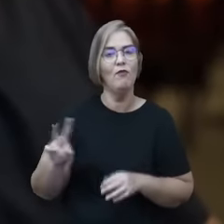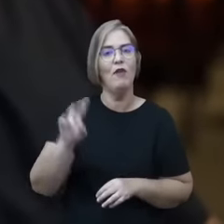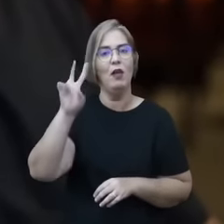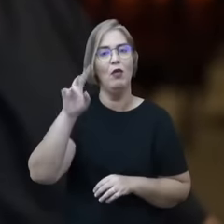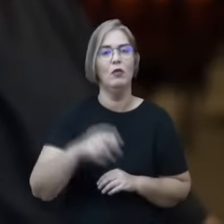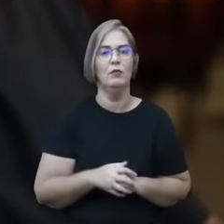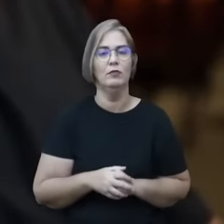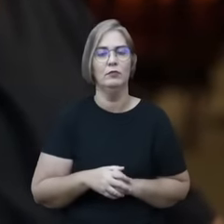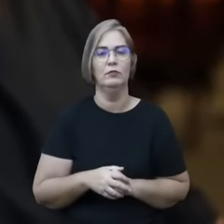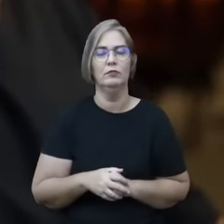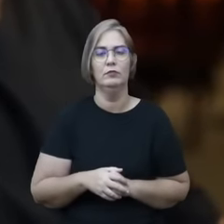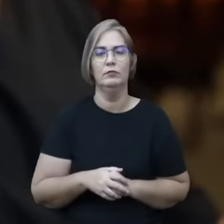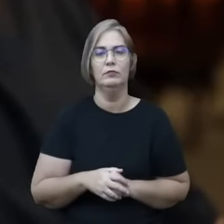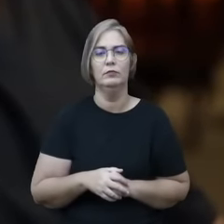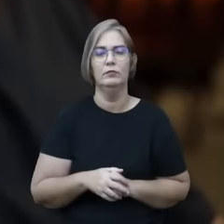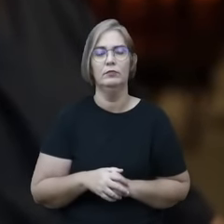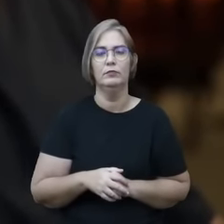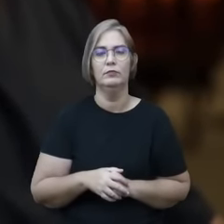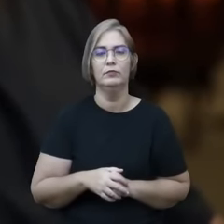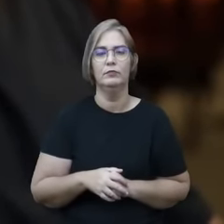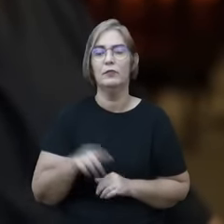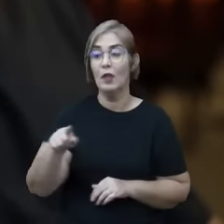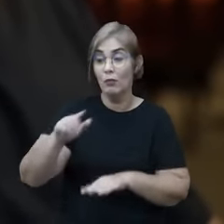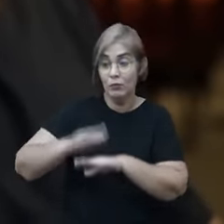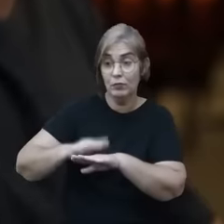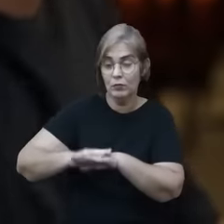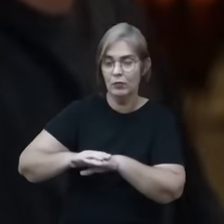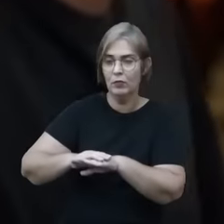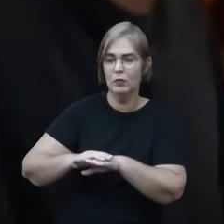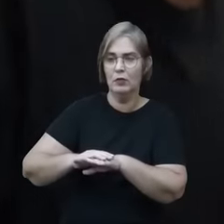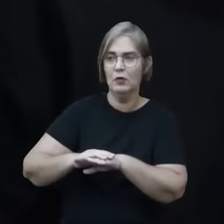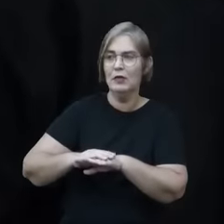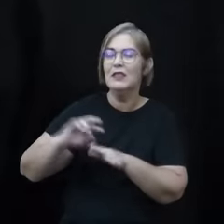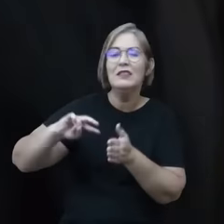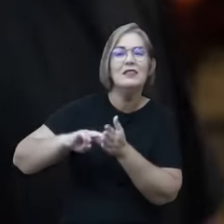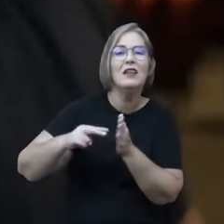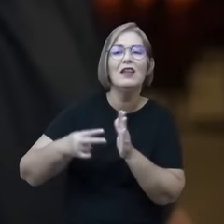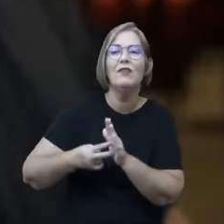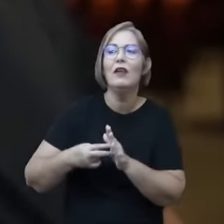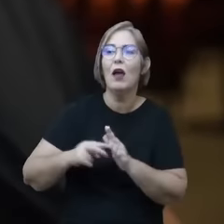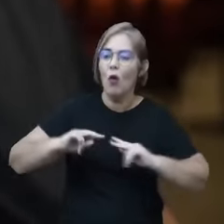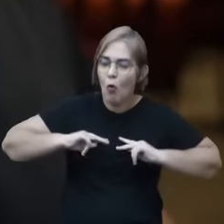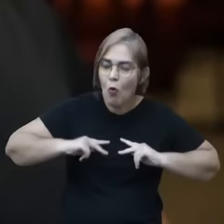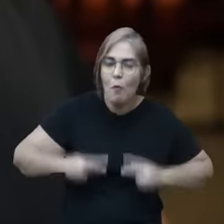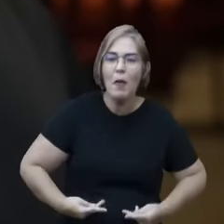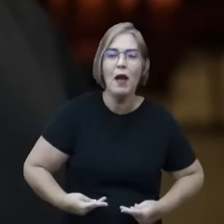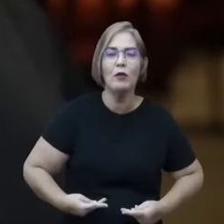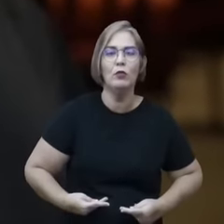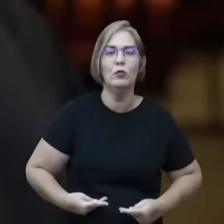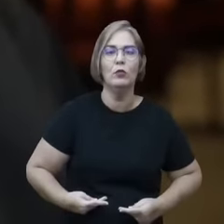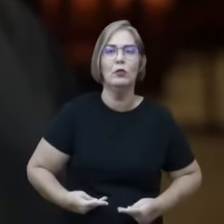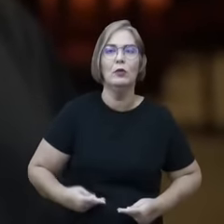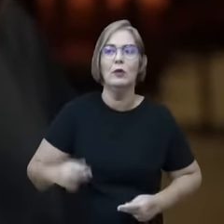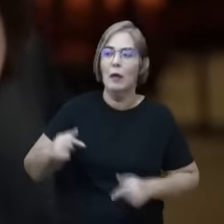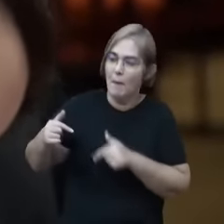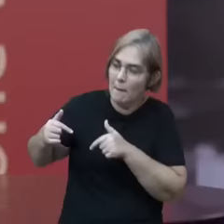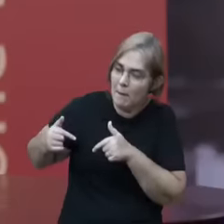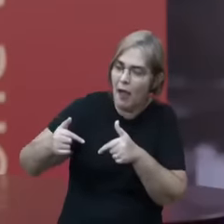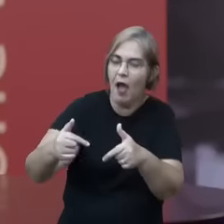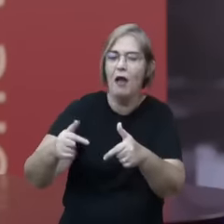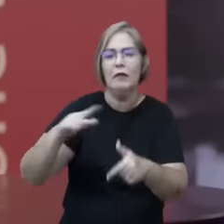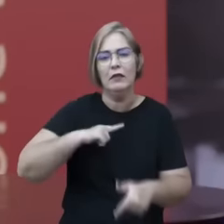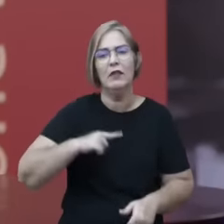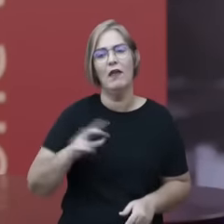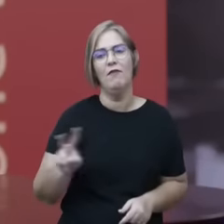de existir já implica em valores, porque o conteúdo da ação humana é sempre valorativo. E a segunda